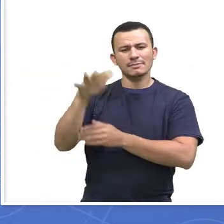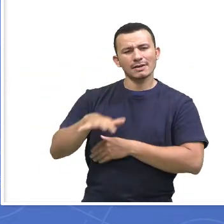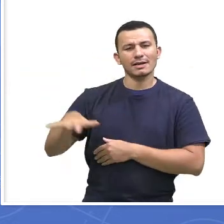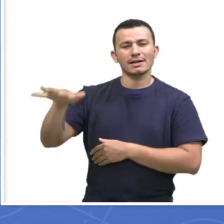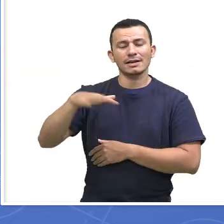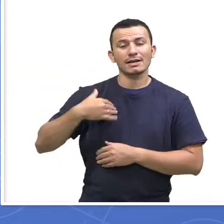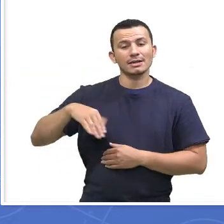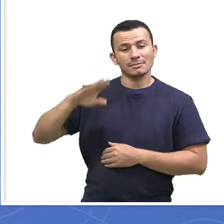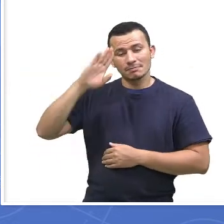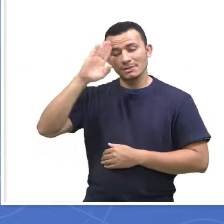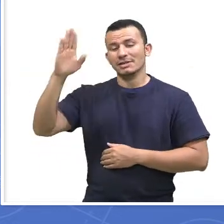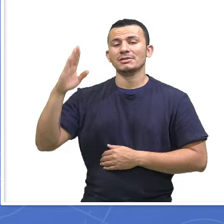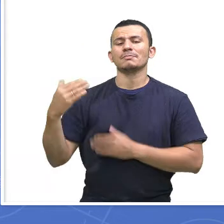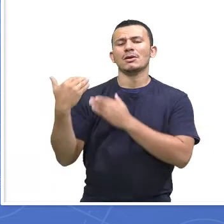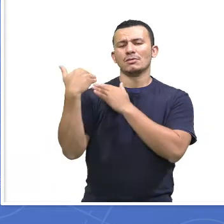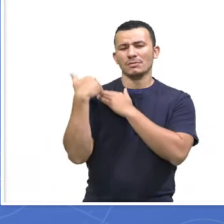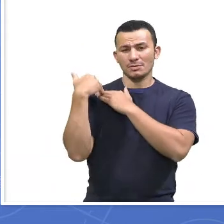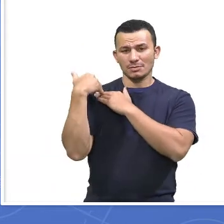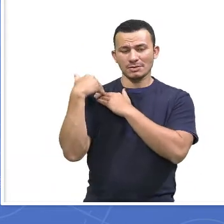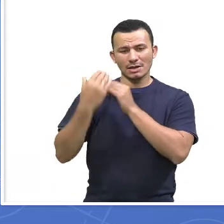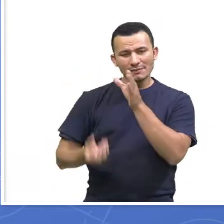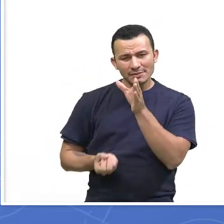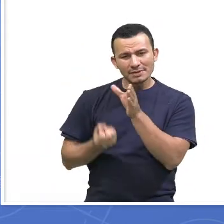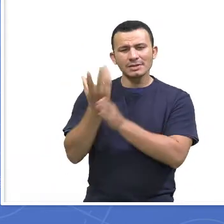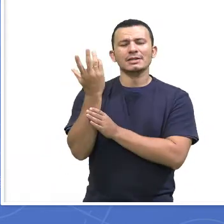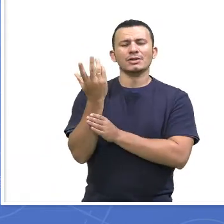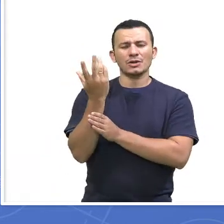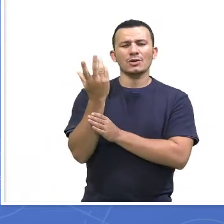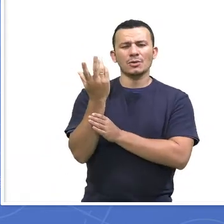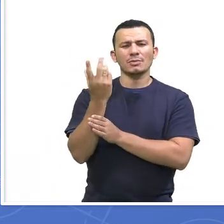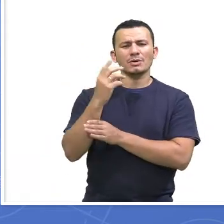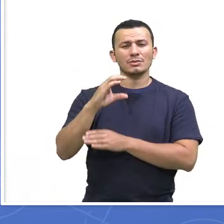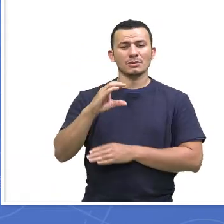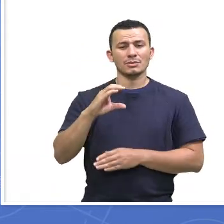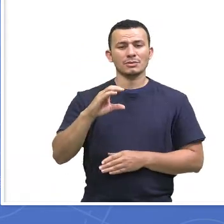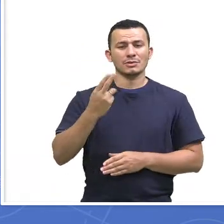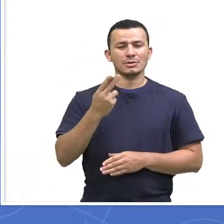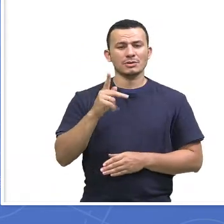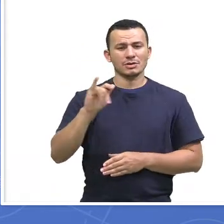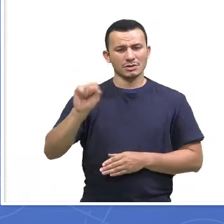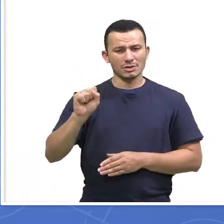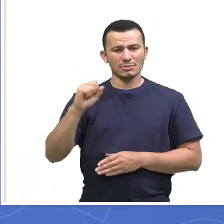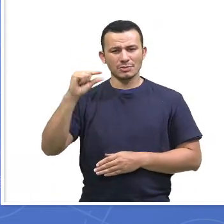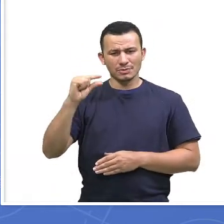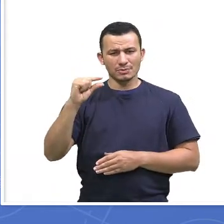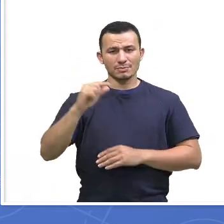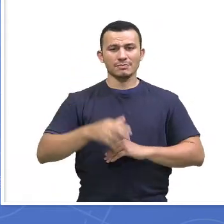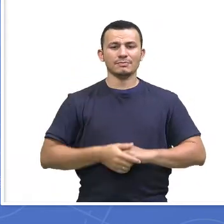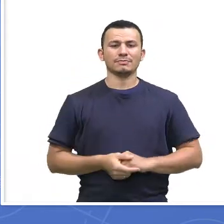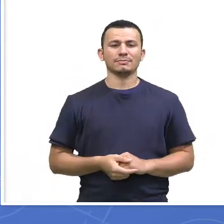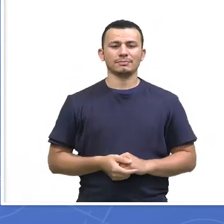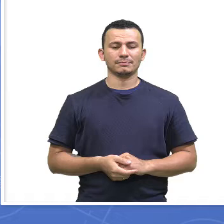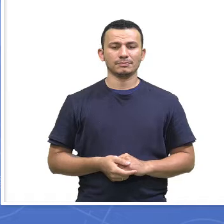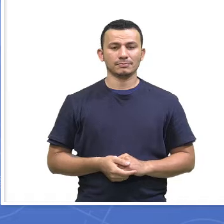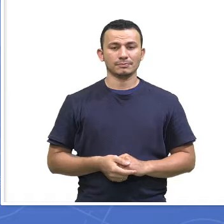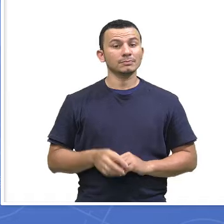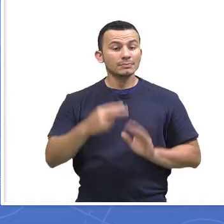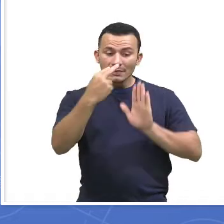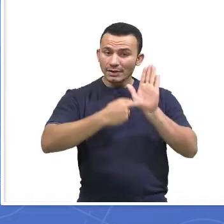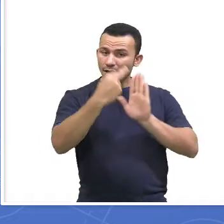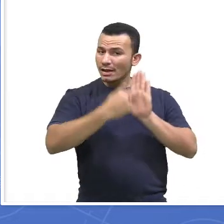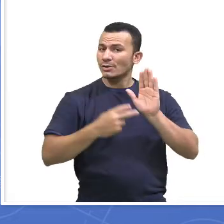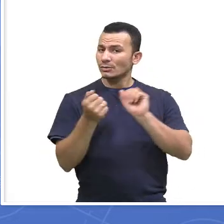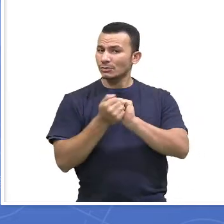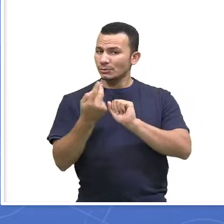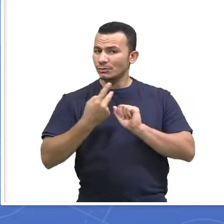o responsável pela criação dos primeiros microchips. Aguenta, olha só, né? Acompanhe as questões comigo,